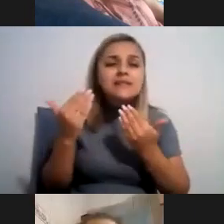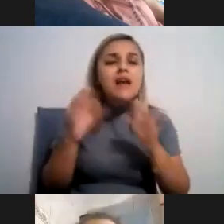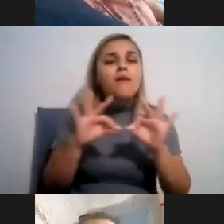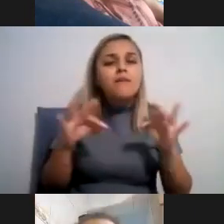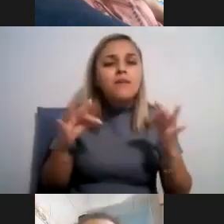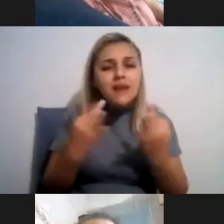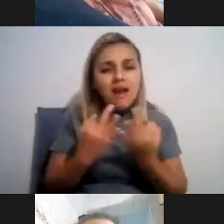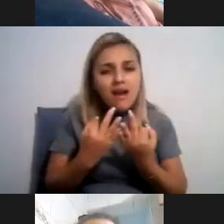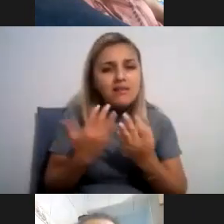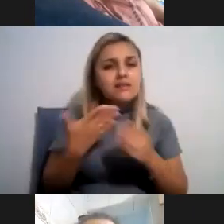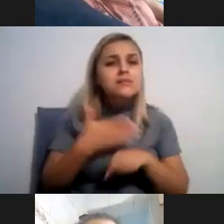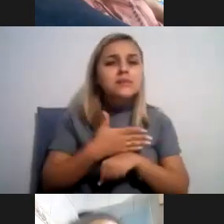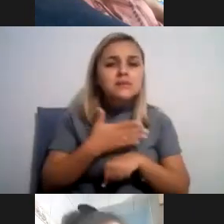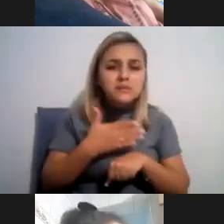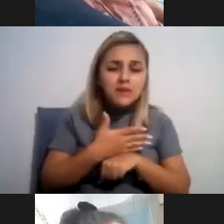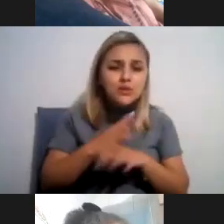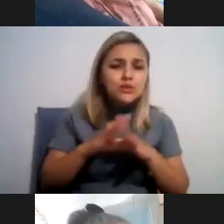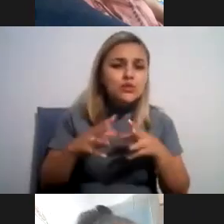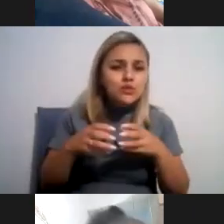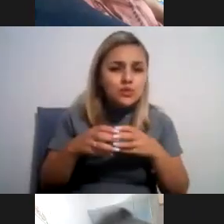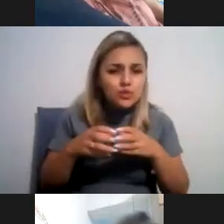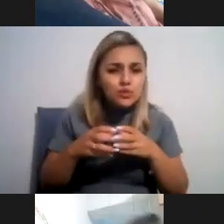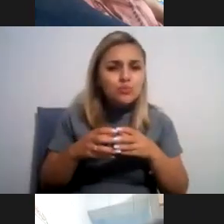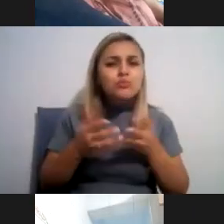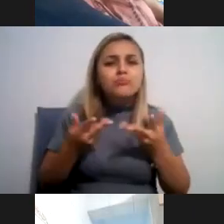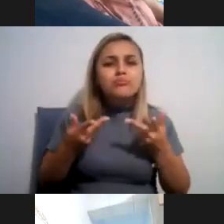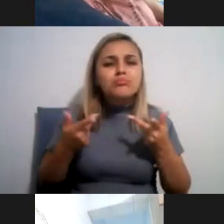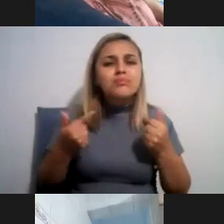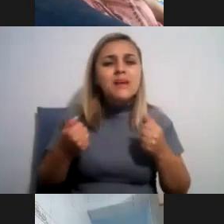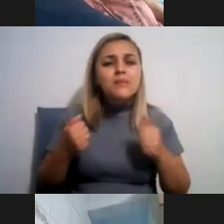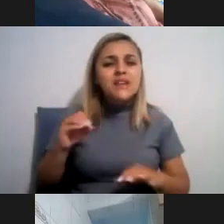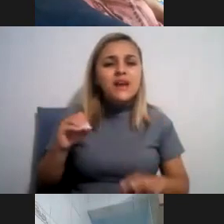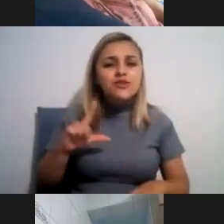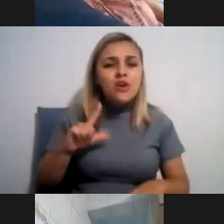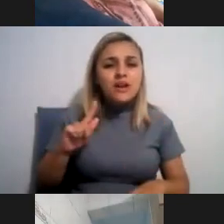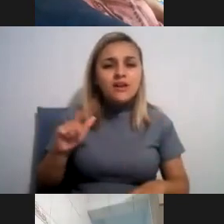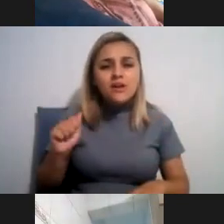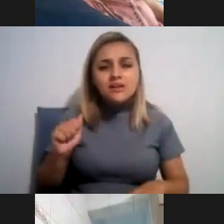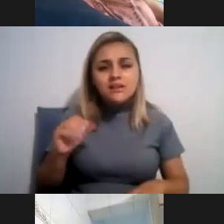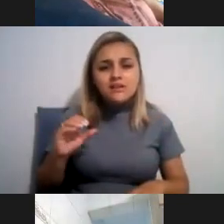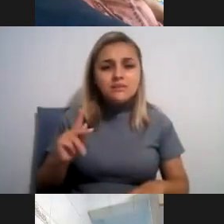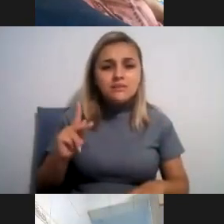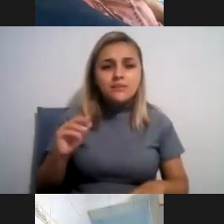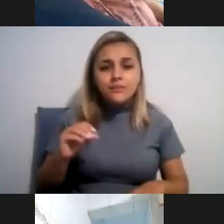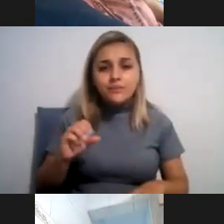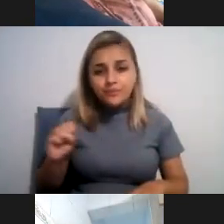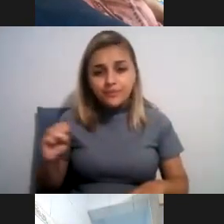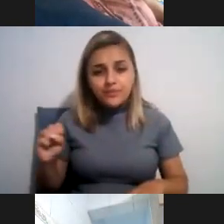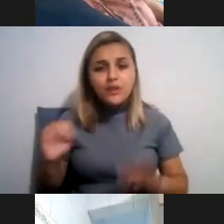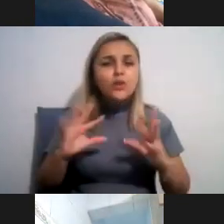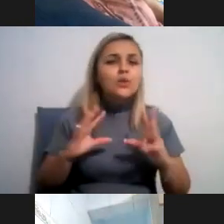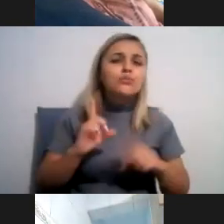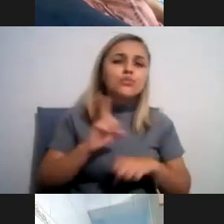participantes aqui, equipe maravilhosa do Olga Cos, Dr. Fábio, Rosângela,